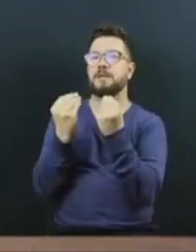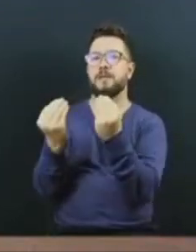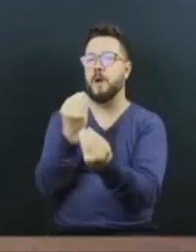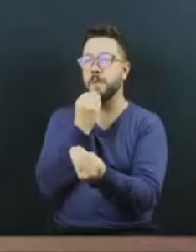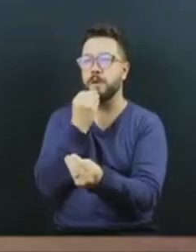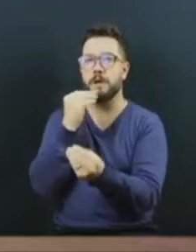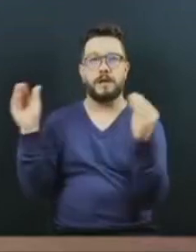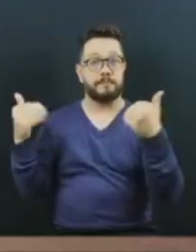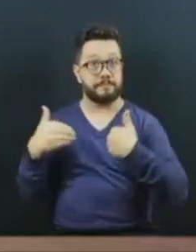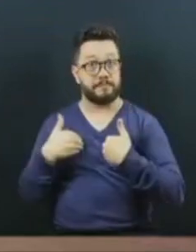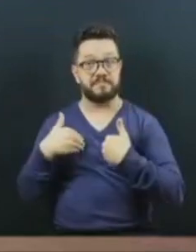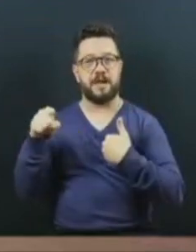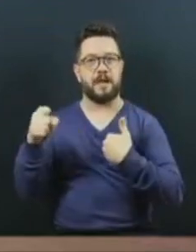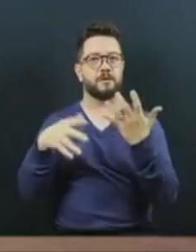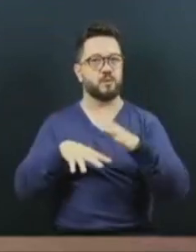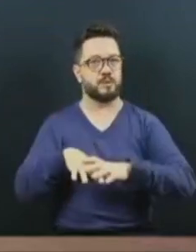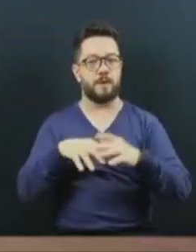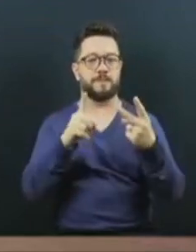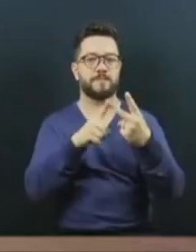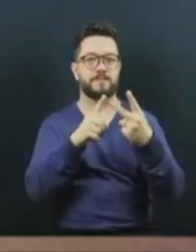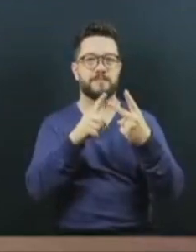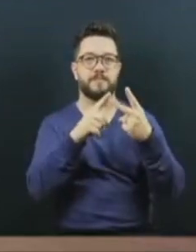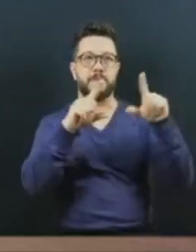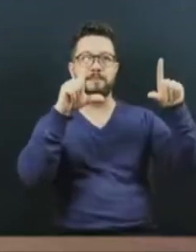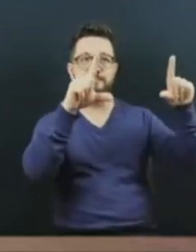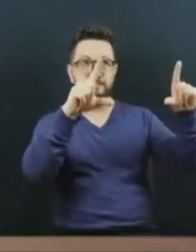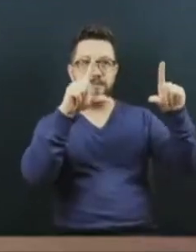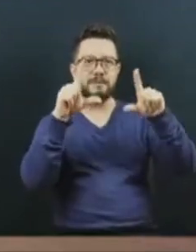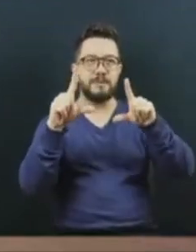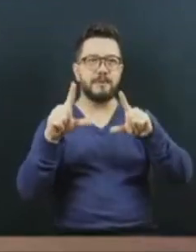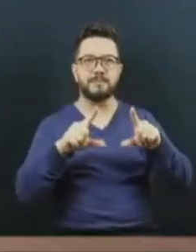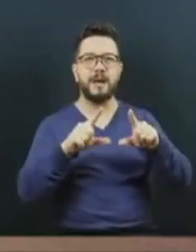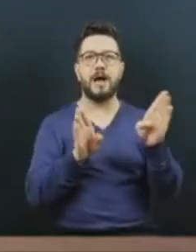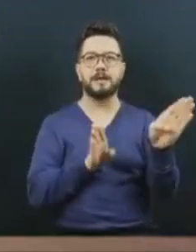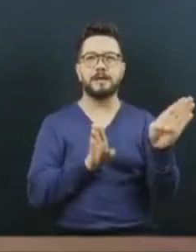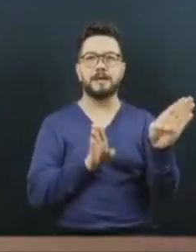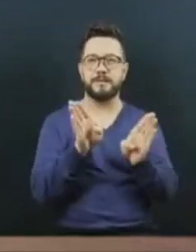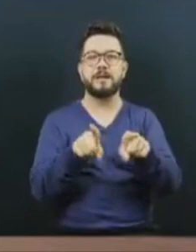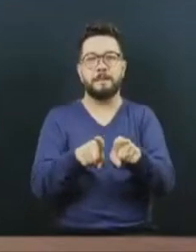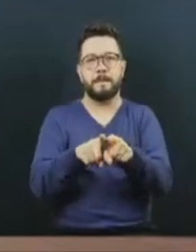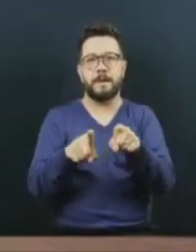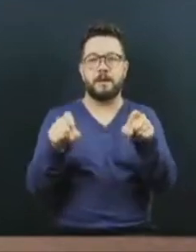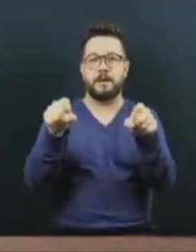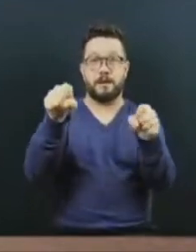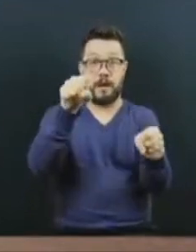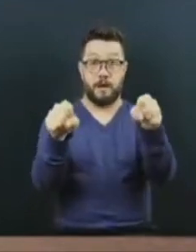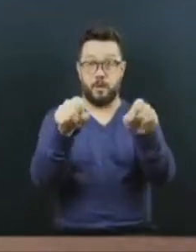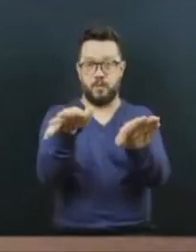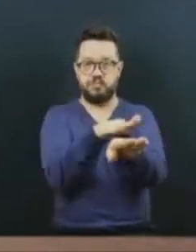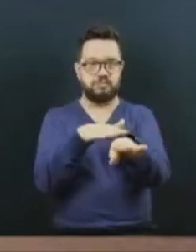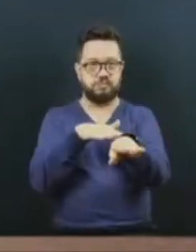inclusão tais como os placas de atendimentos e vagas de estacionamentos prioritários estampados com o símbolo mundial do